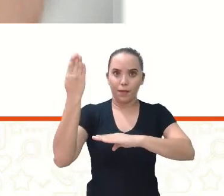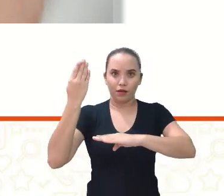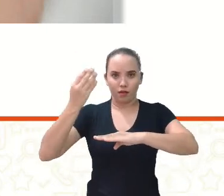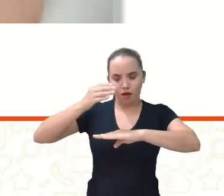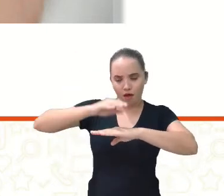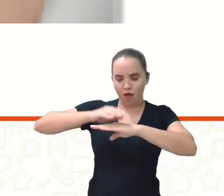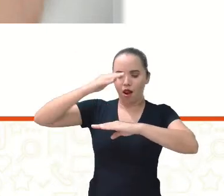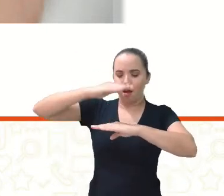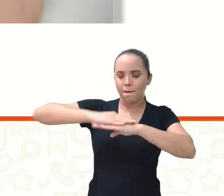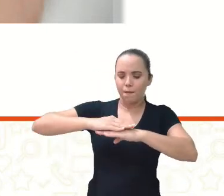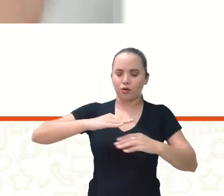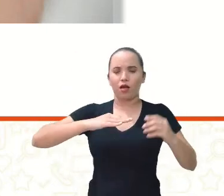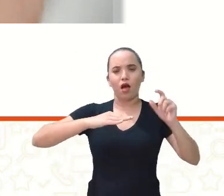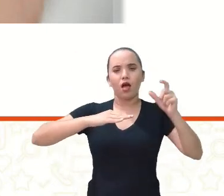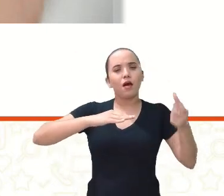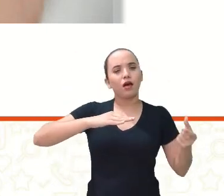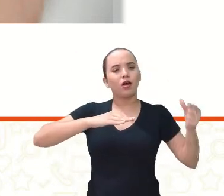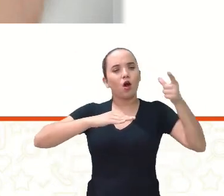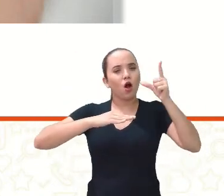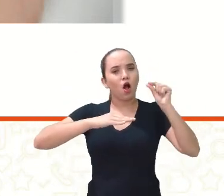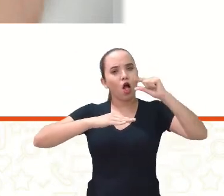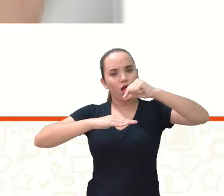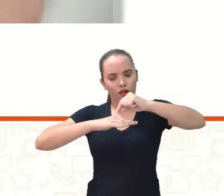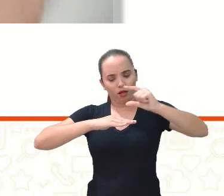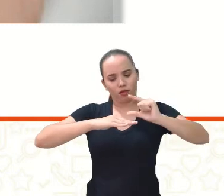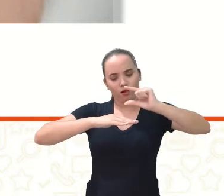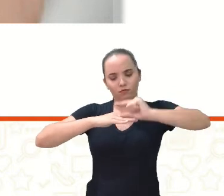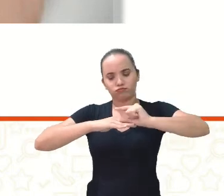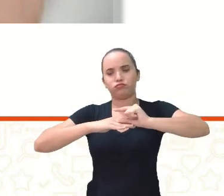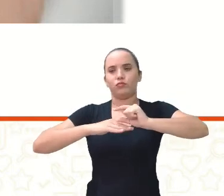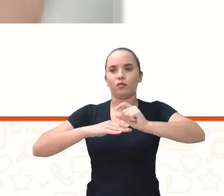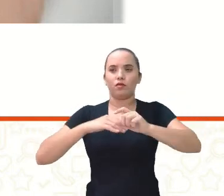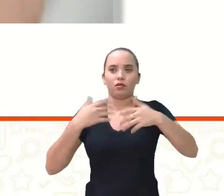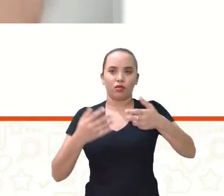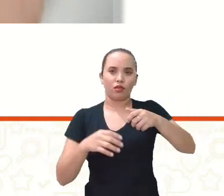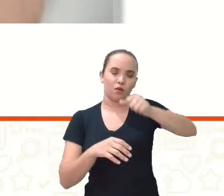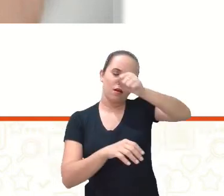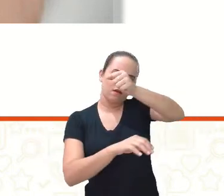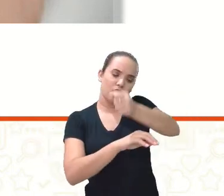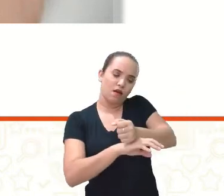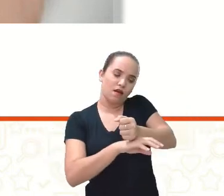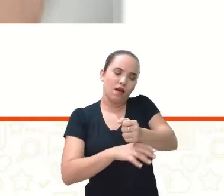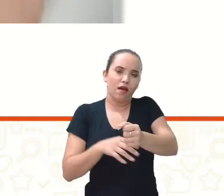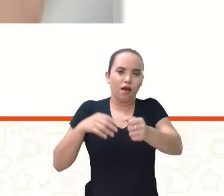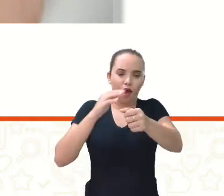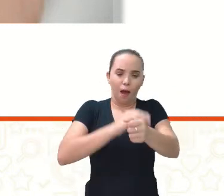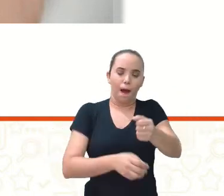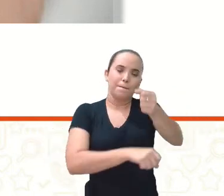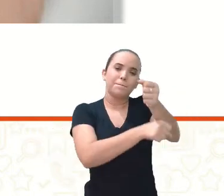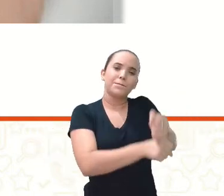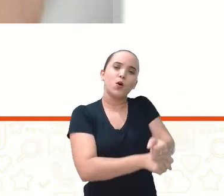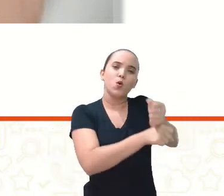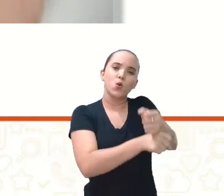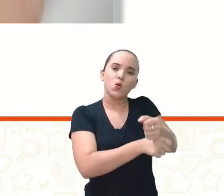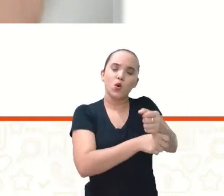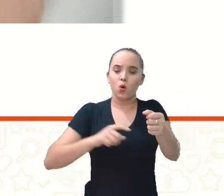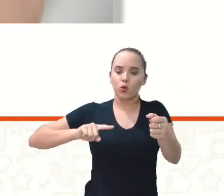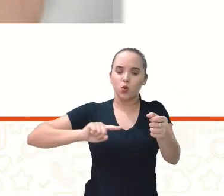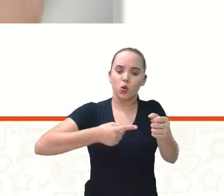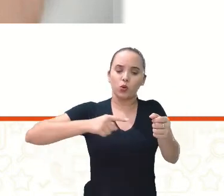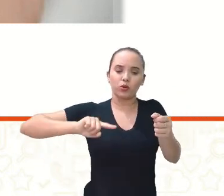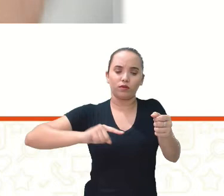ali fica mais fácil do estudante, com um dos braços, segurar a madeira e o outro fazer